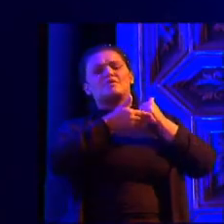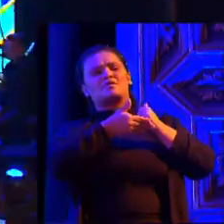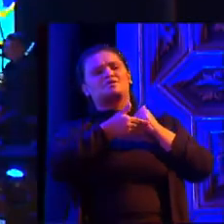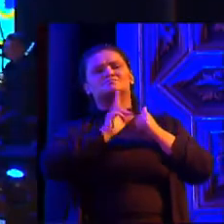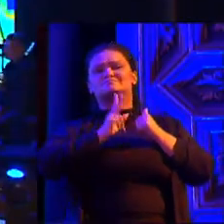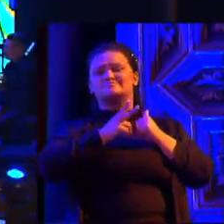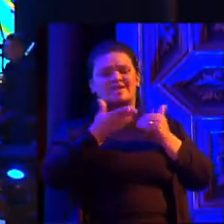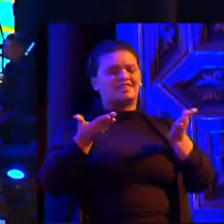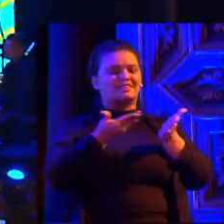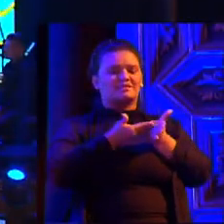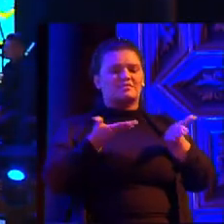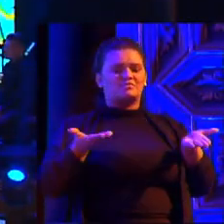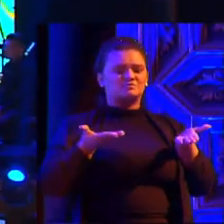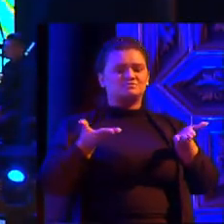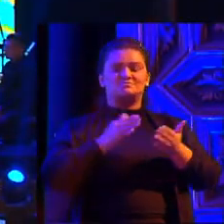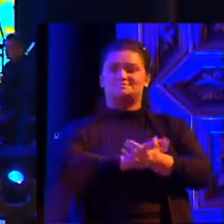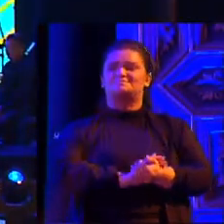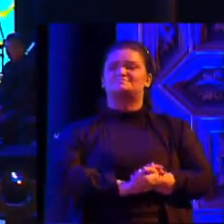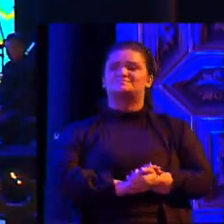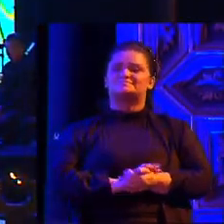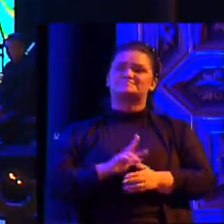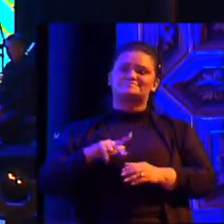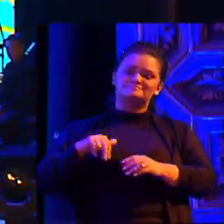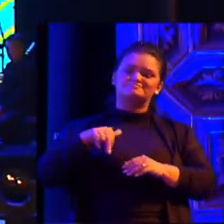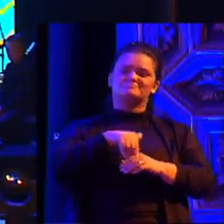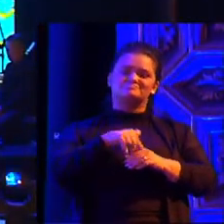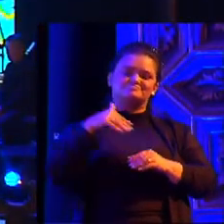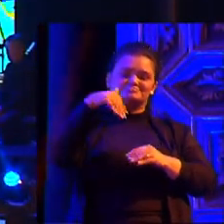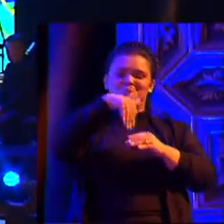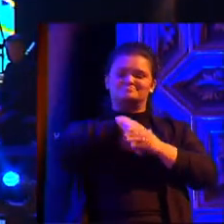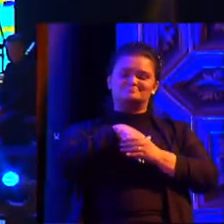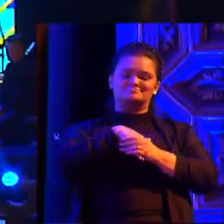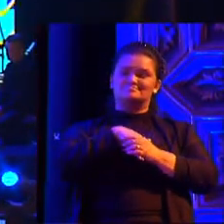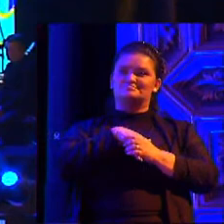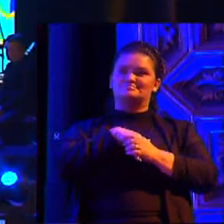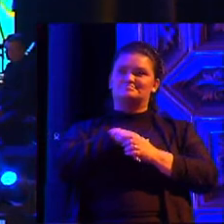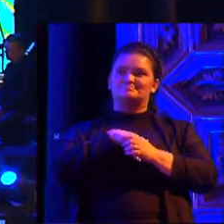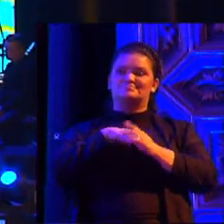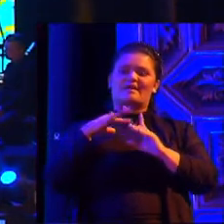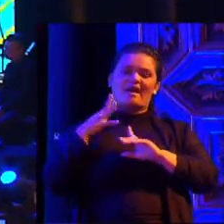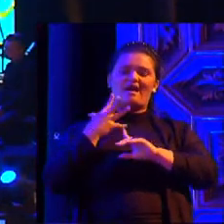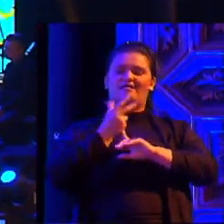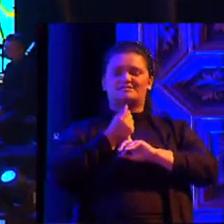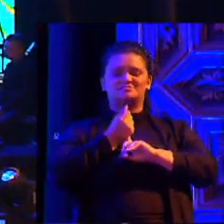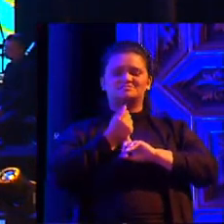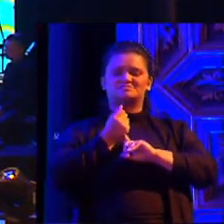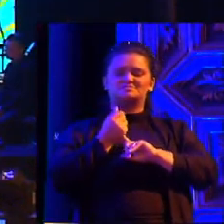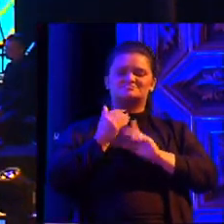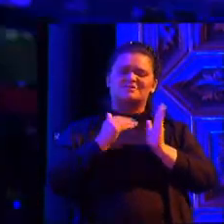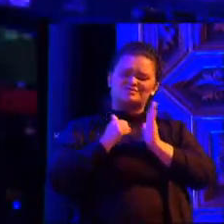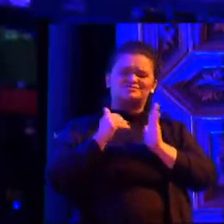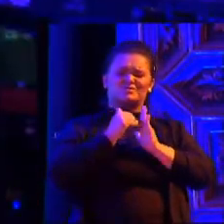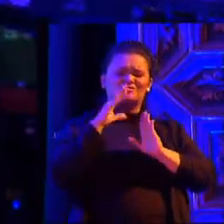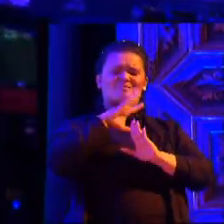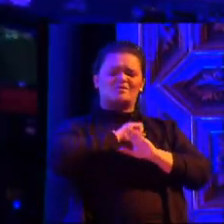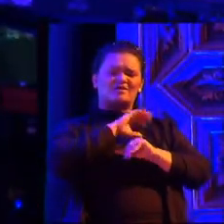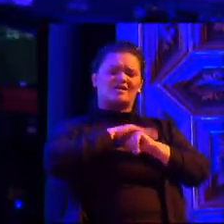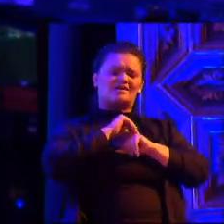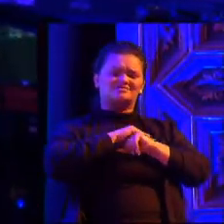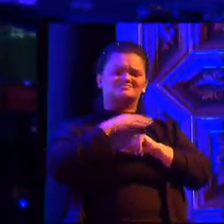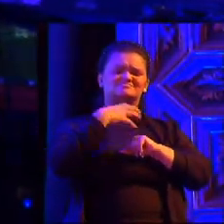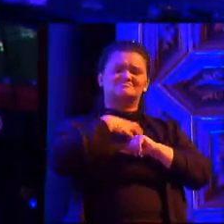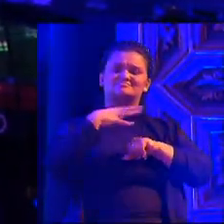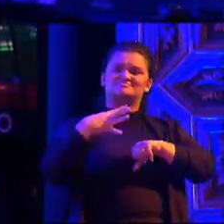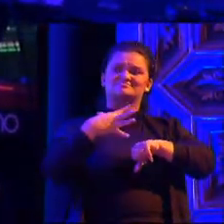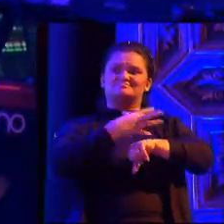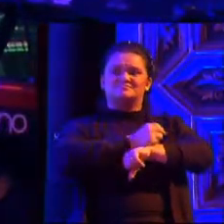apoiam até hoje. Cada passo que eu dou dentro da arte é com todo amor e carinho. E eu fico emocionado. Para mim foi uma